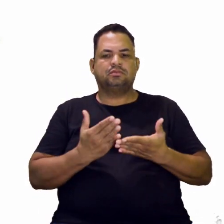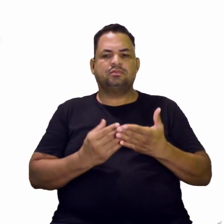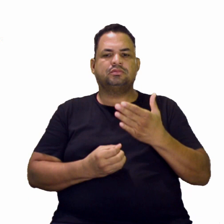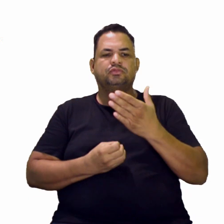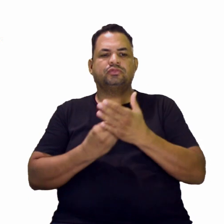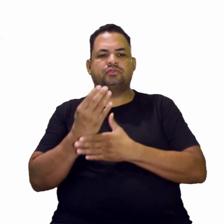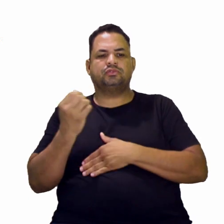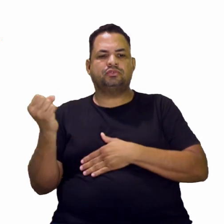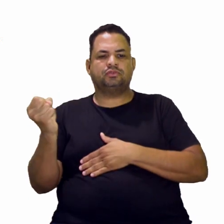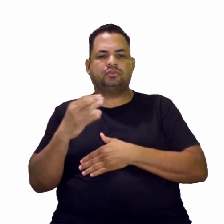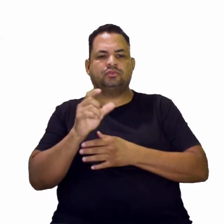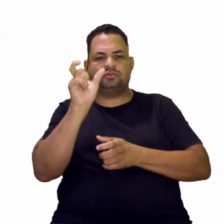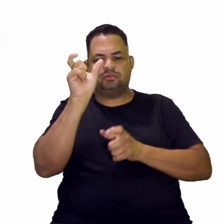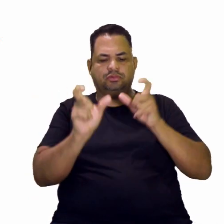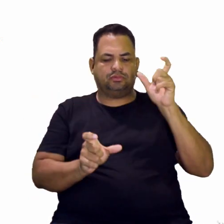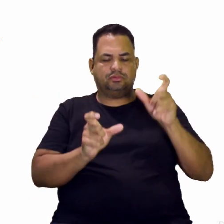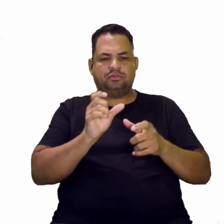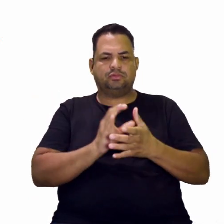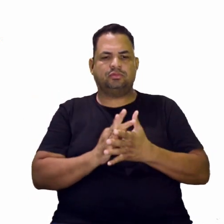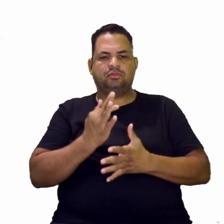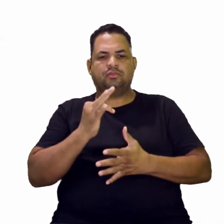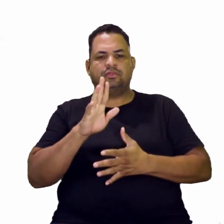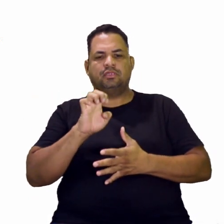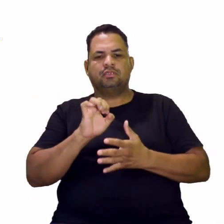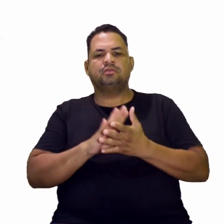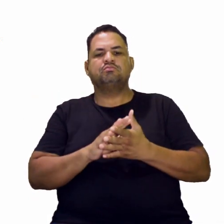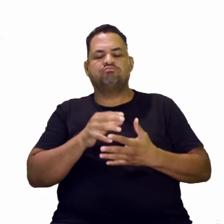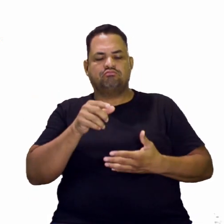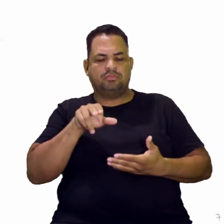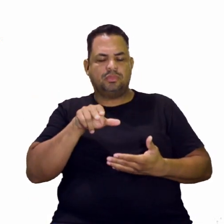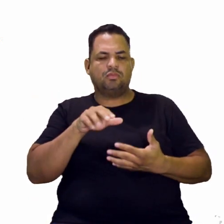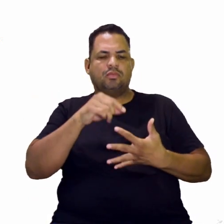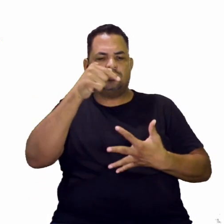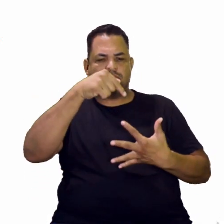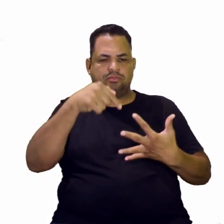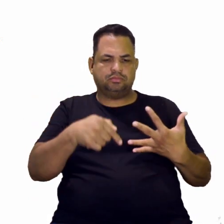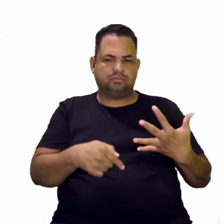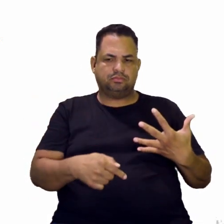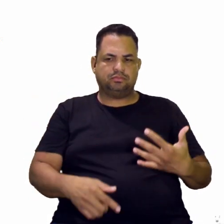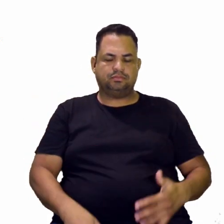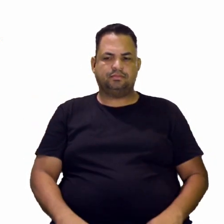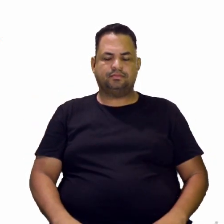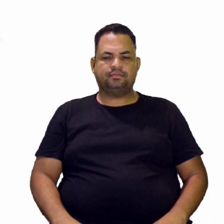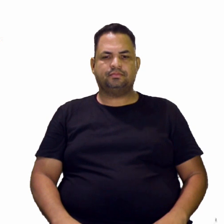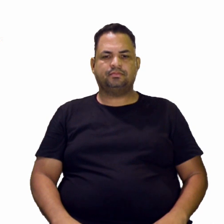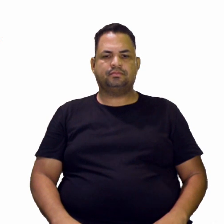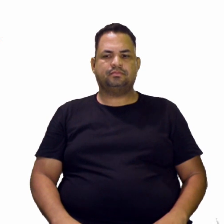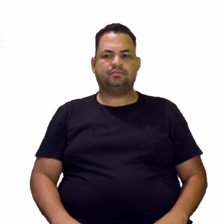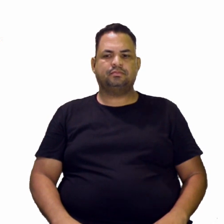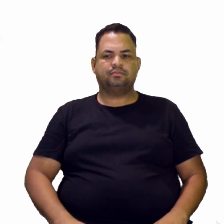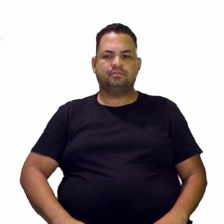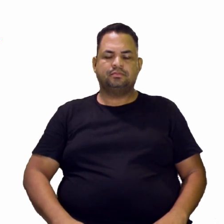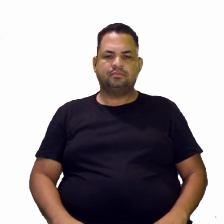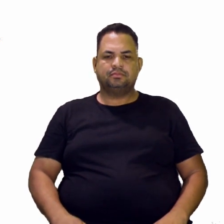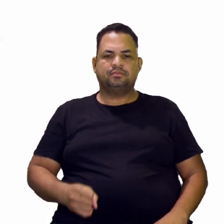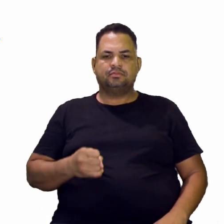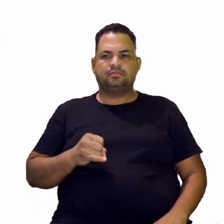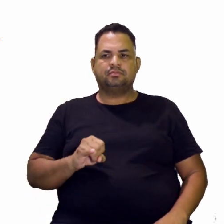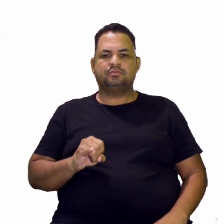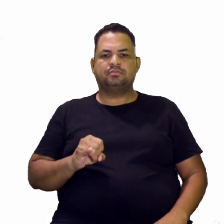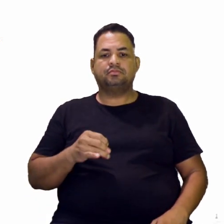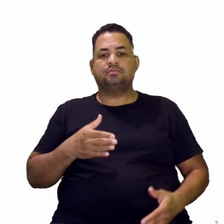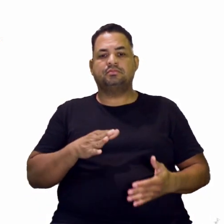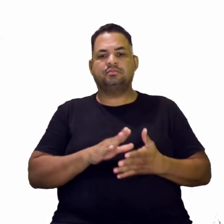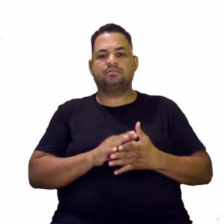gerar novos indivíduos férteis da mesma espécie. Tá bom? Então, se são da